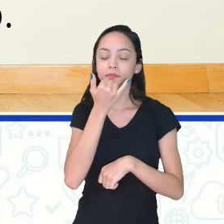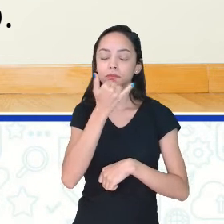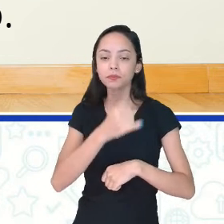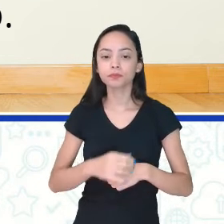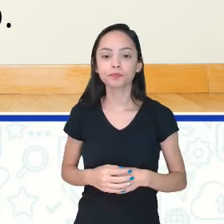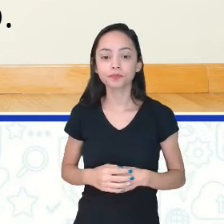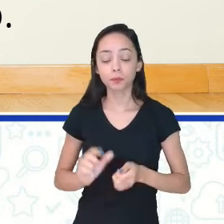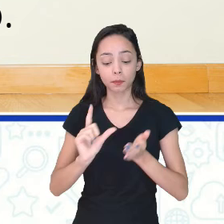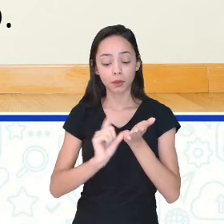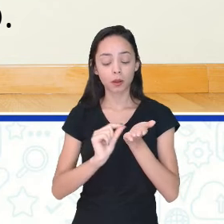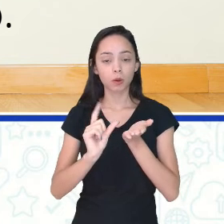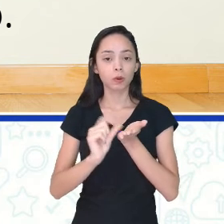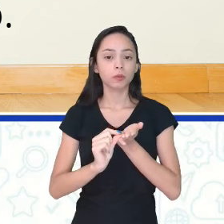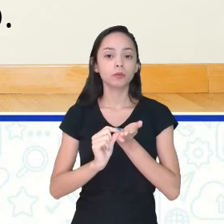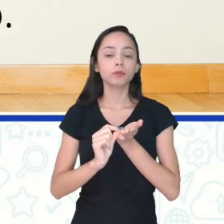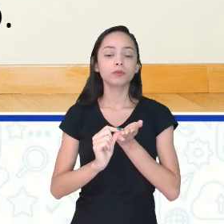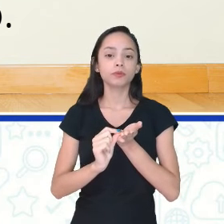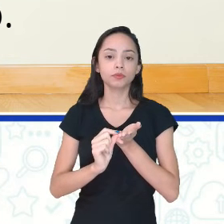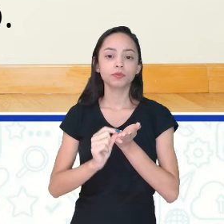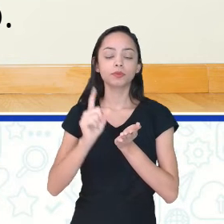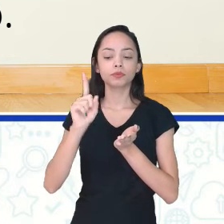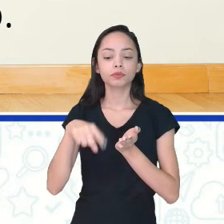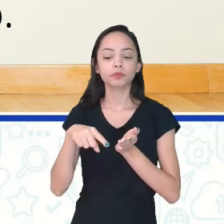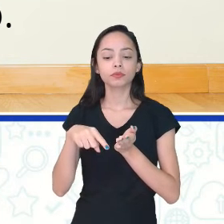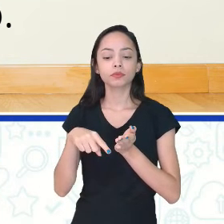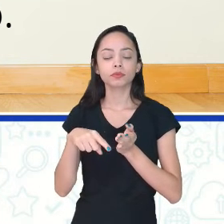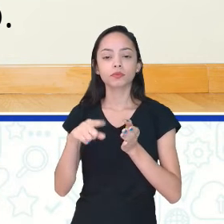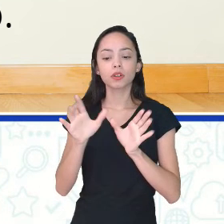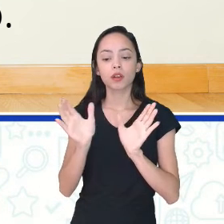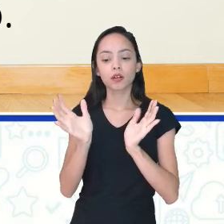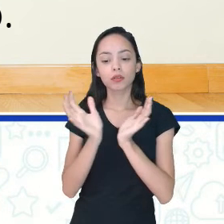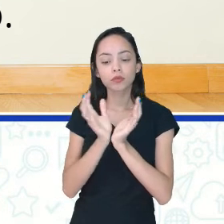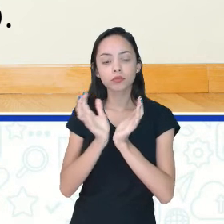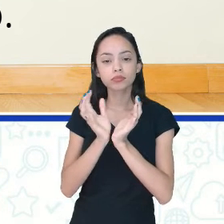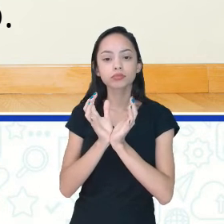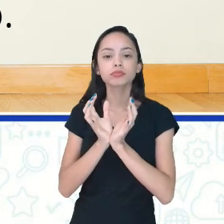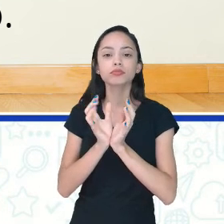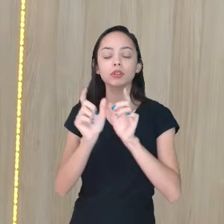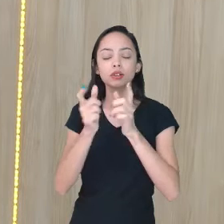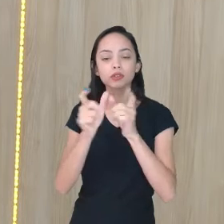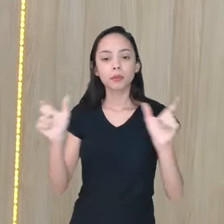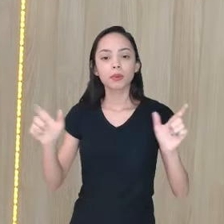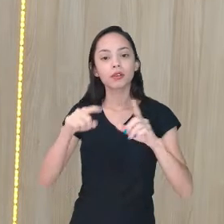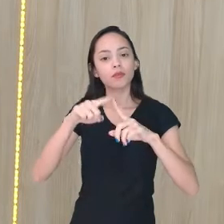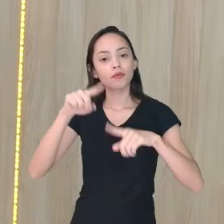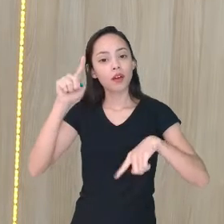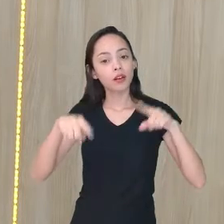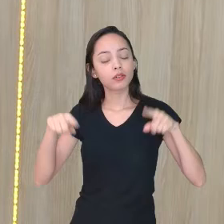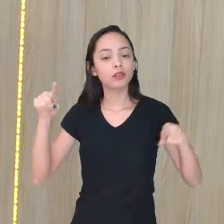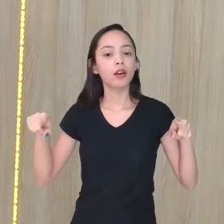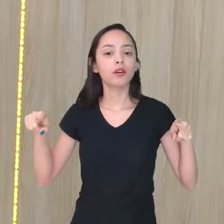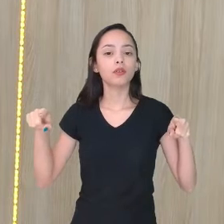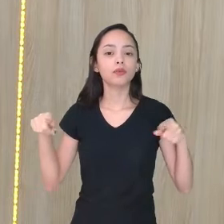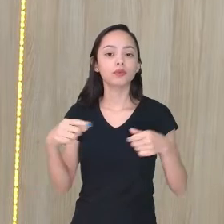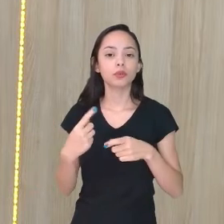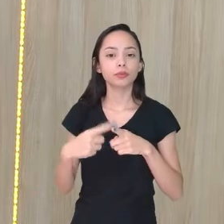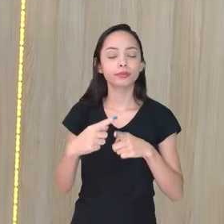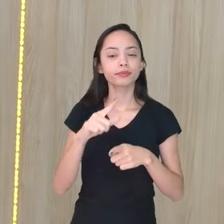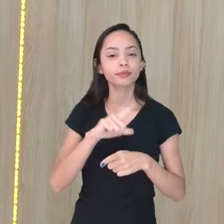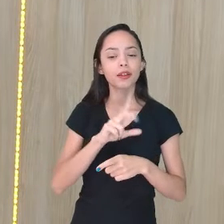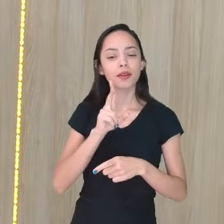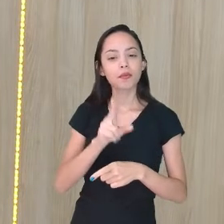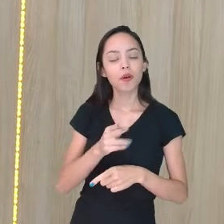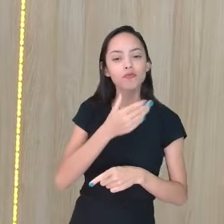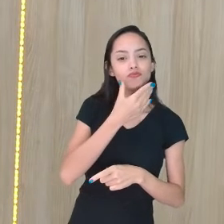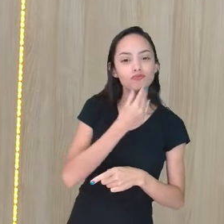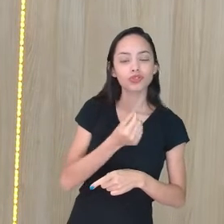que o artigo ele é uma classe gramatical variável, porque quando eu tenho o mesmo substantivo, né? Menino, menina, mais